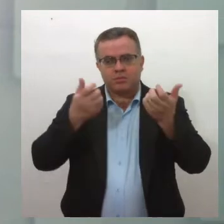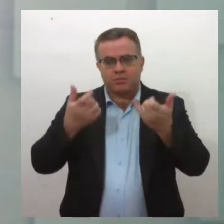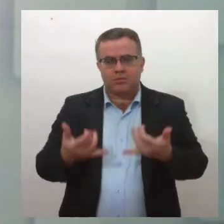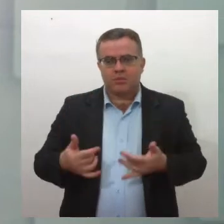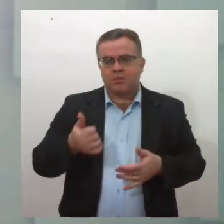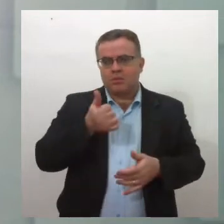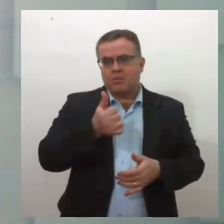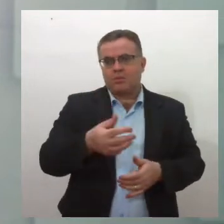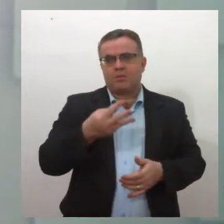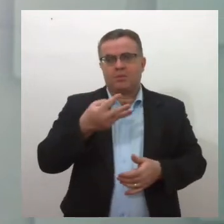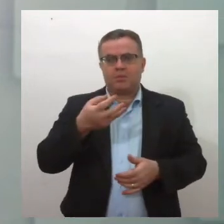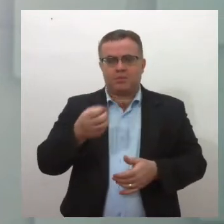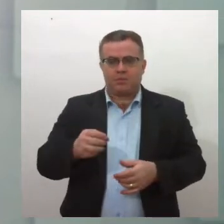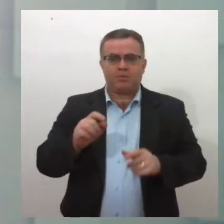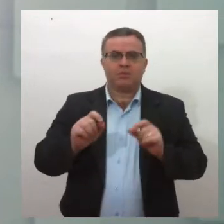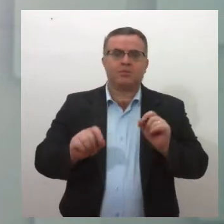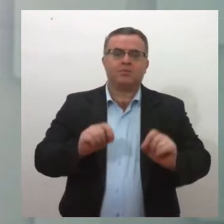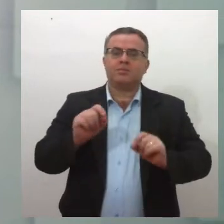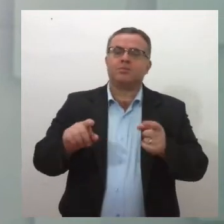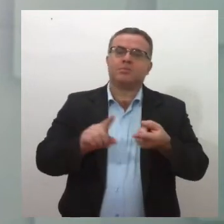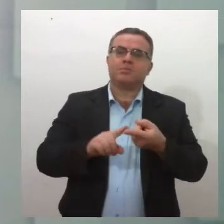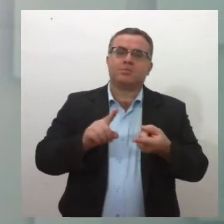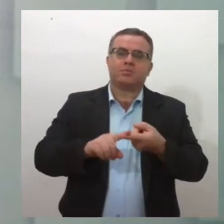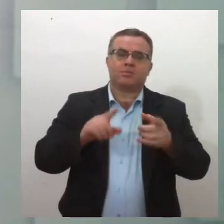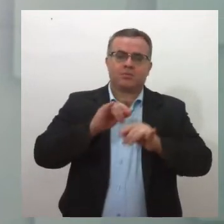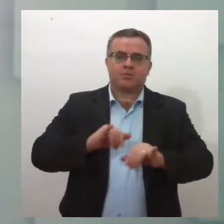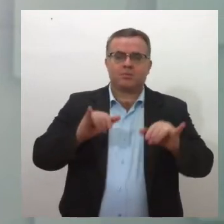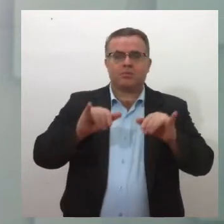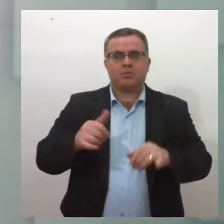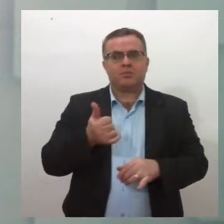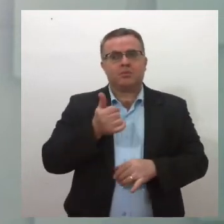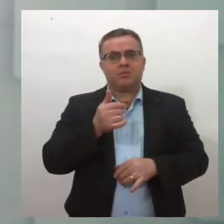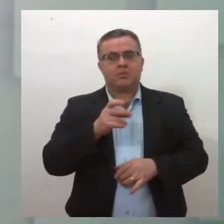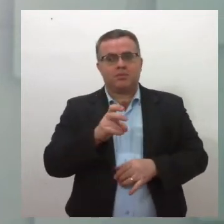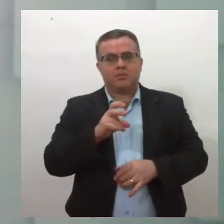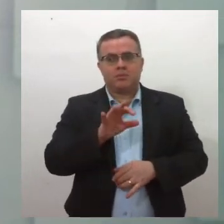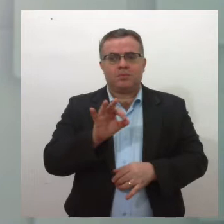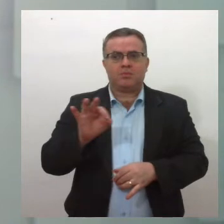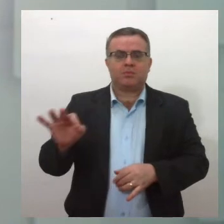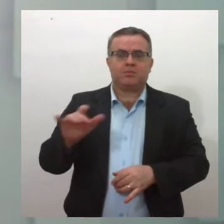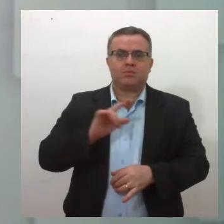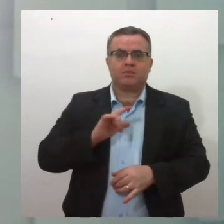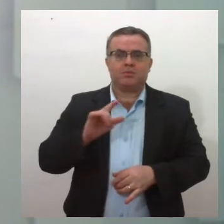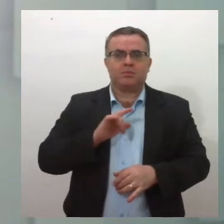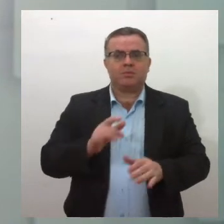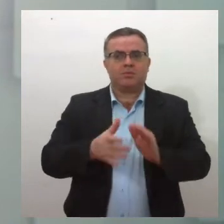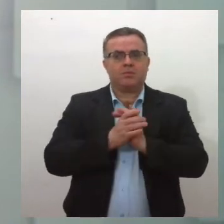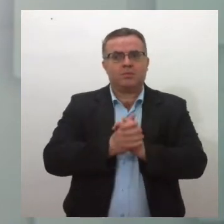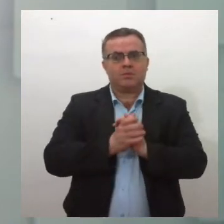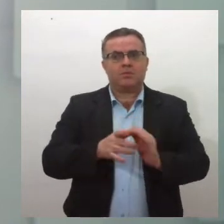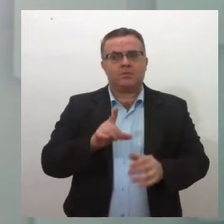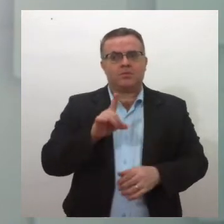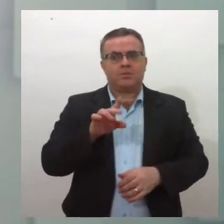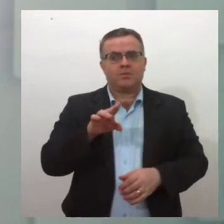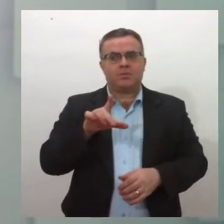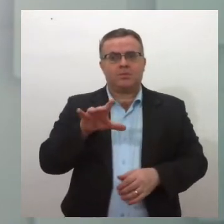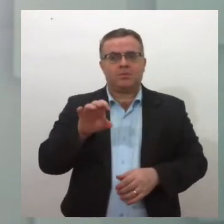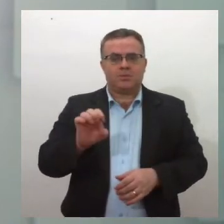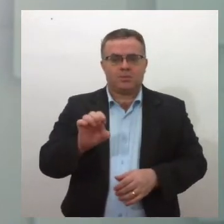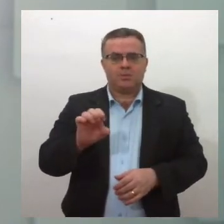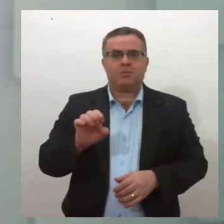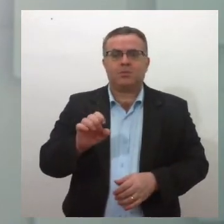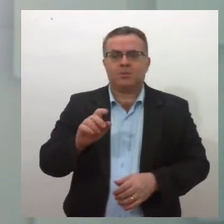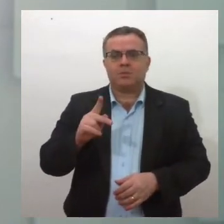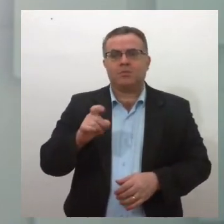12h30. Larissa, eu também vou falar um pouquinho que hoje às 15 horas tem homenagem à Santa Dulce dos Pobres, onde vai ser ofertado um título